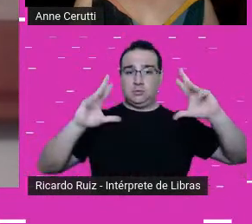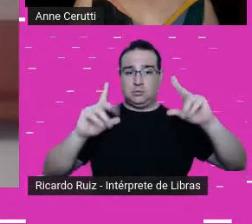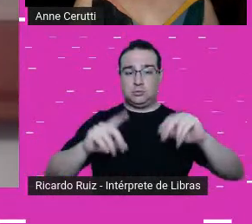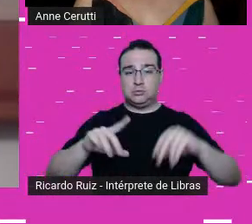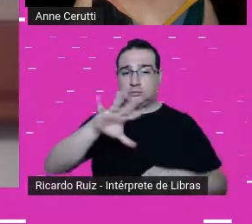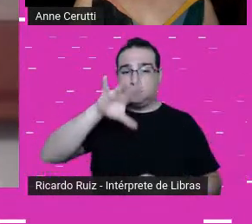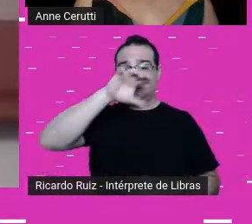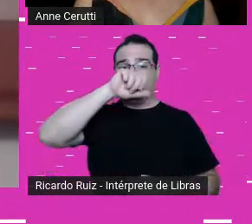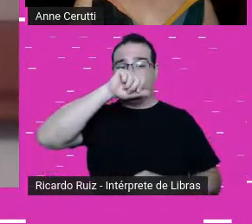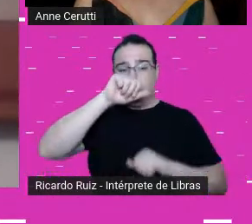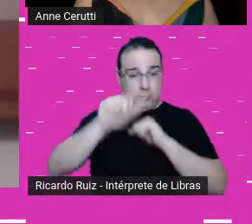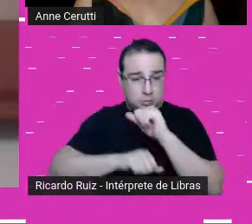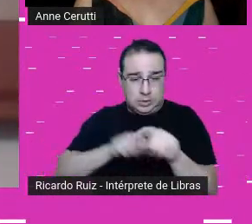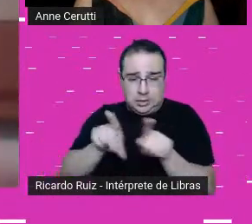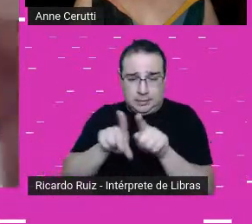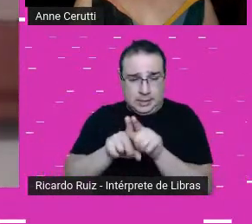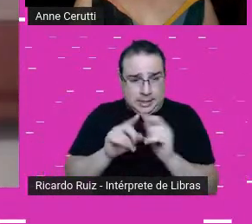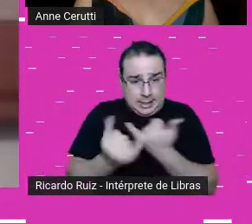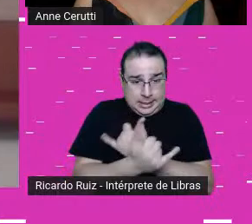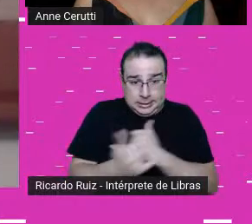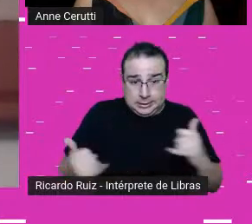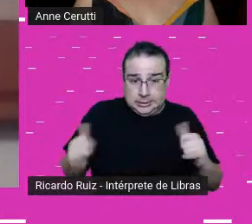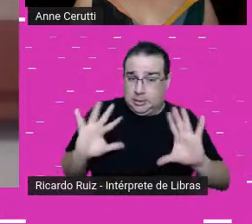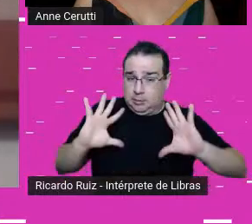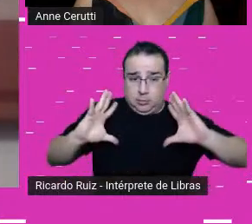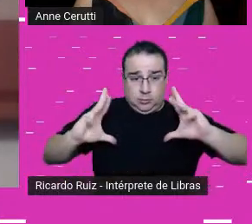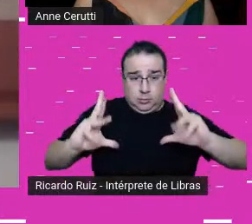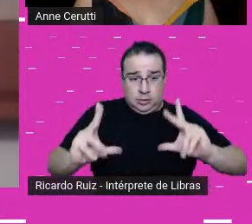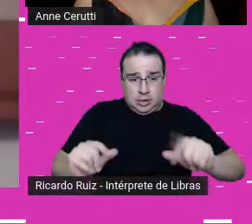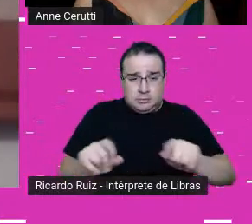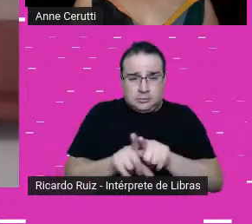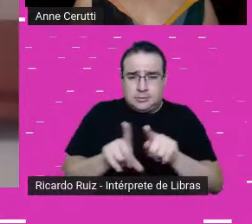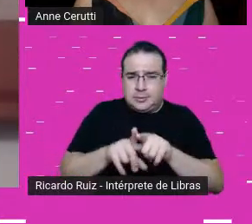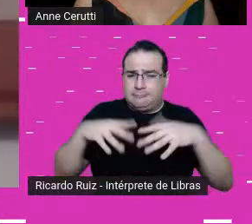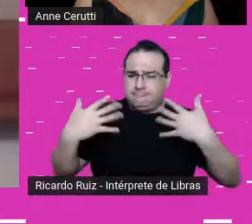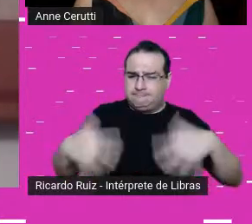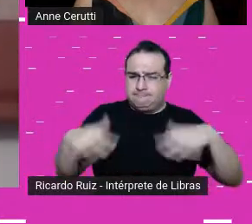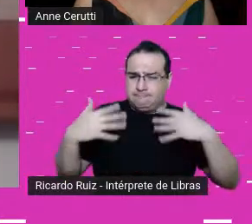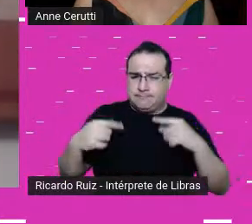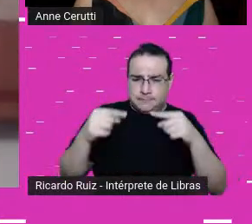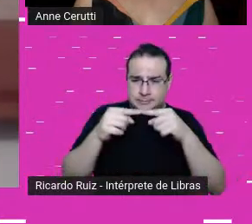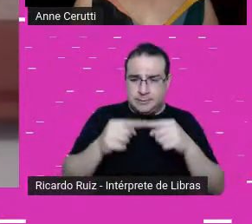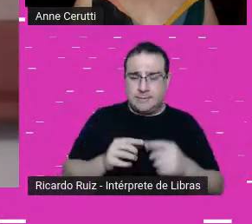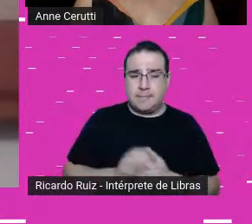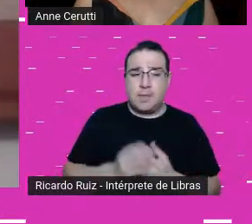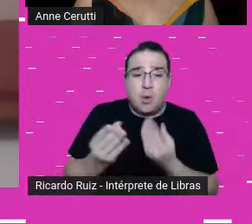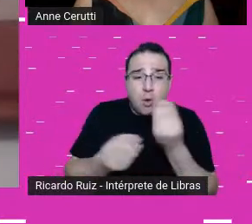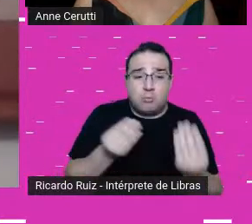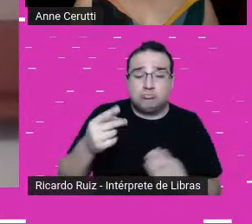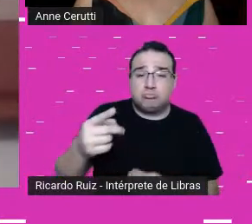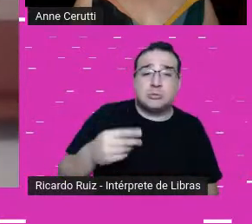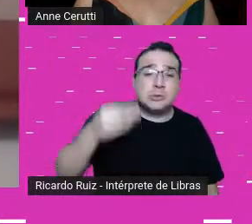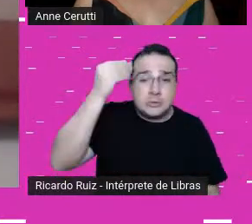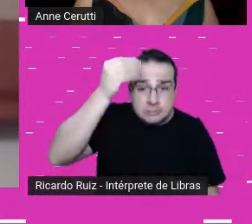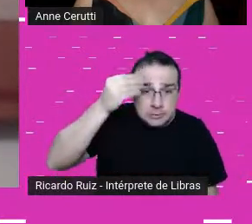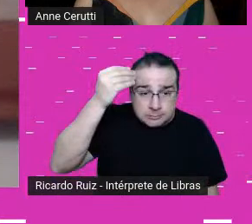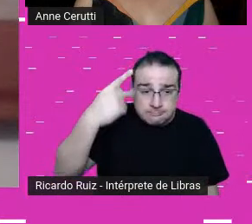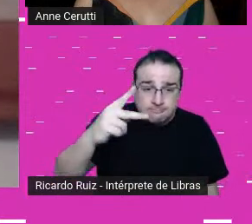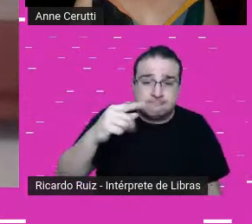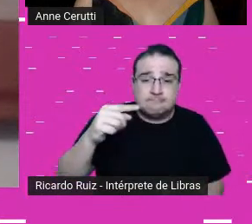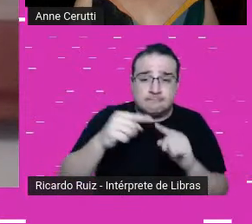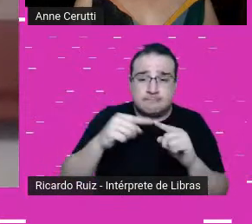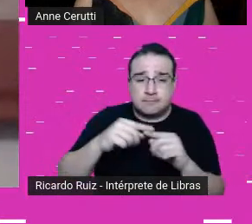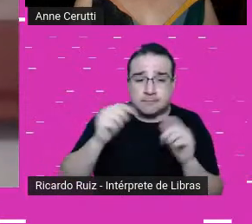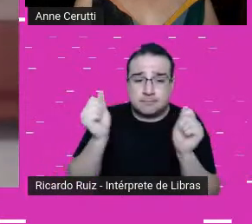cheiro, mudava a energia, mudava, né? Era uma coisa impressionante assim. Então, como que foi para você ali